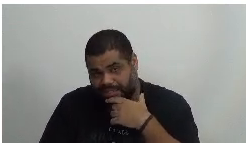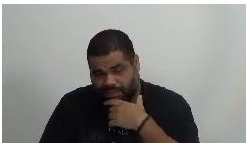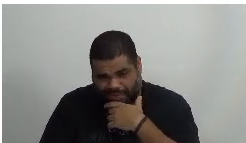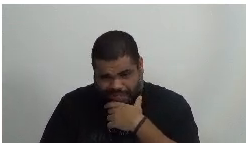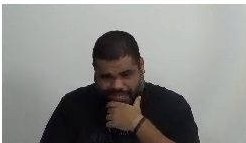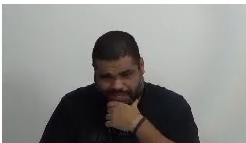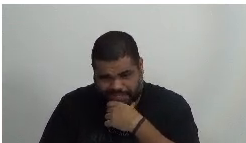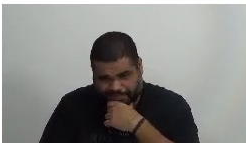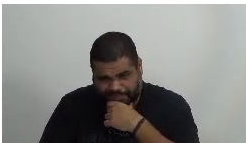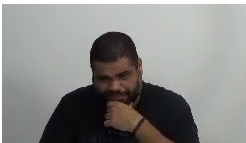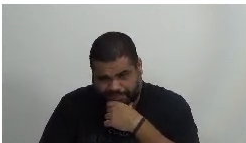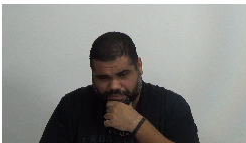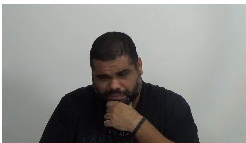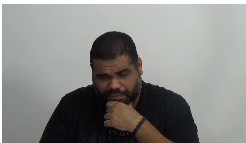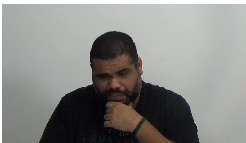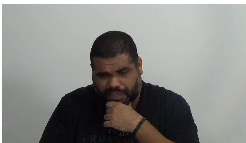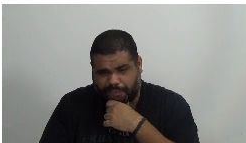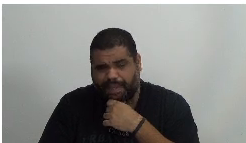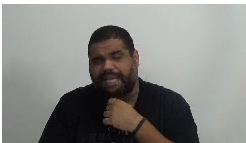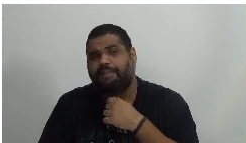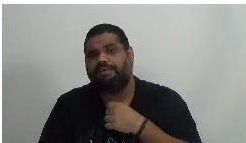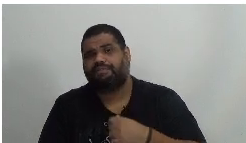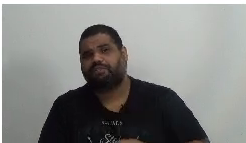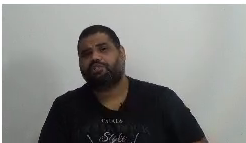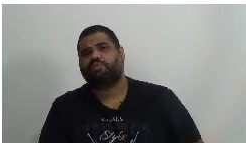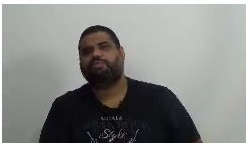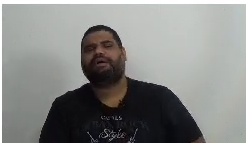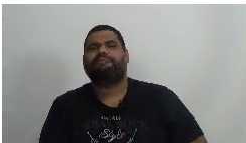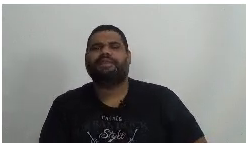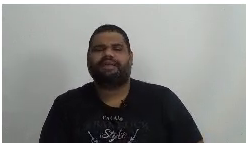Escola 19h15 e PM